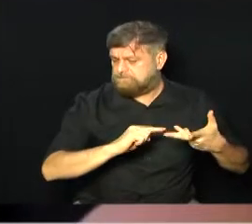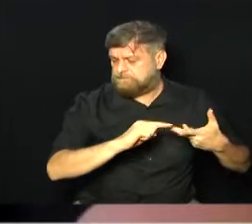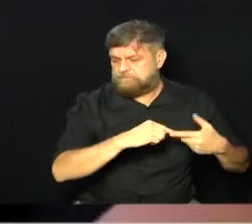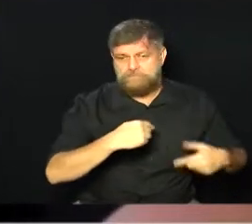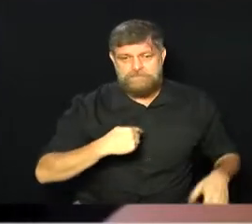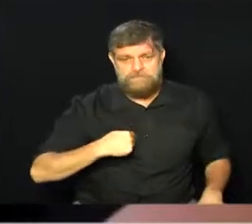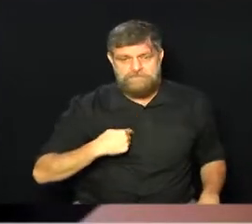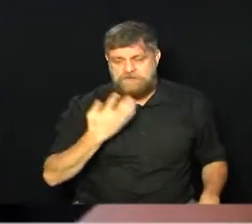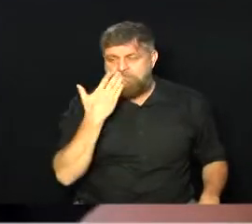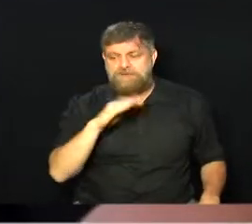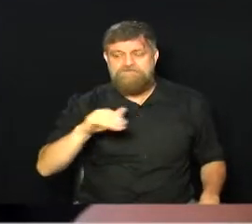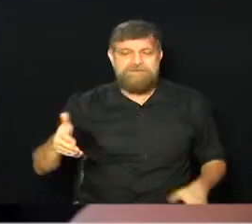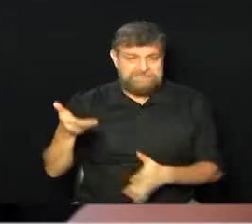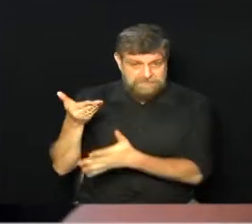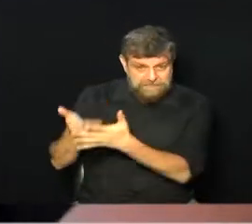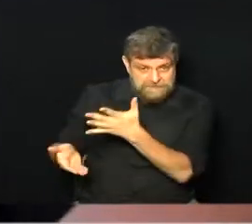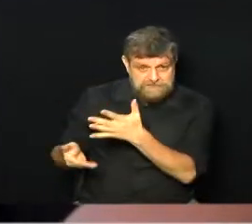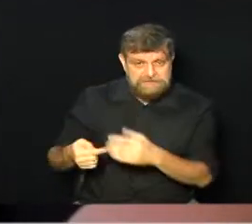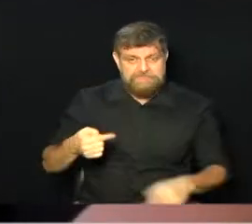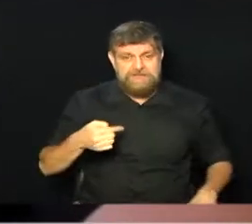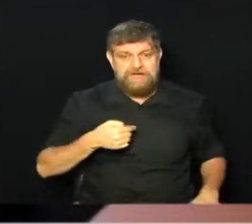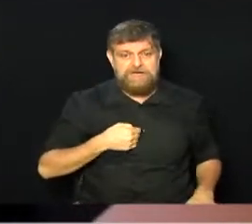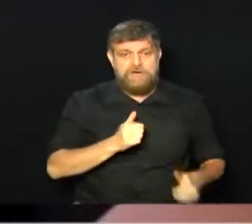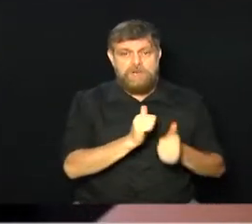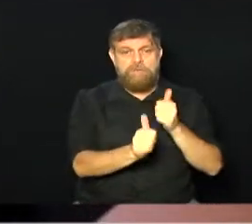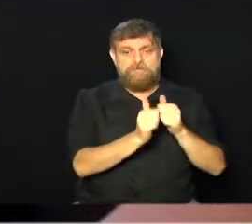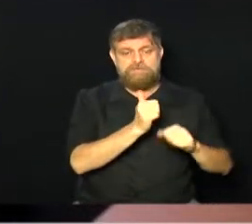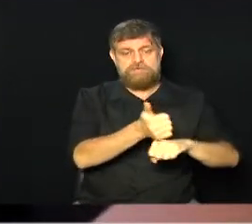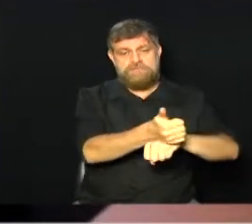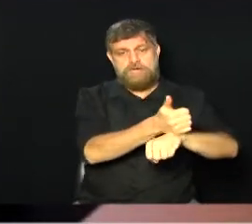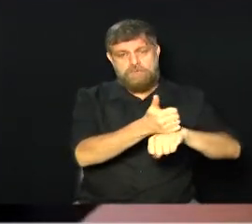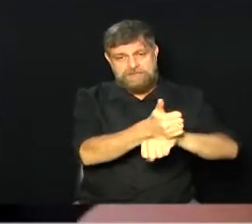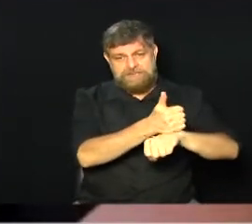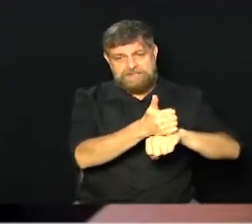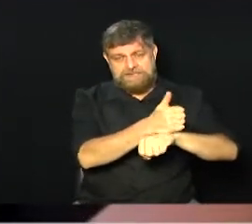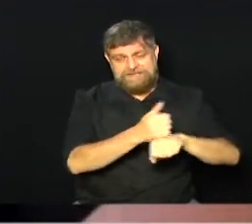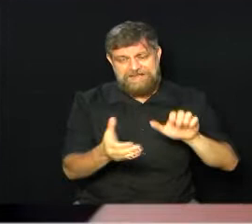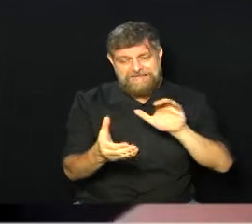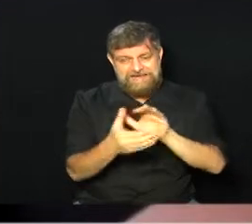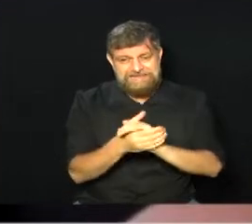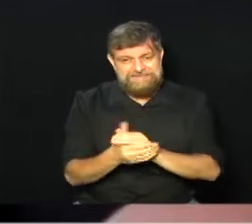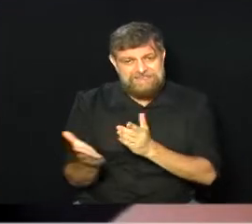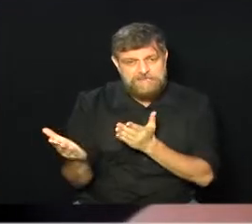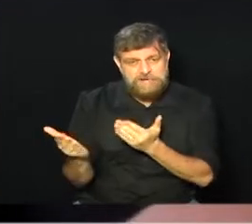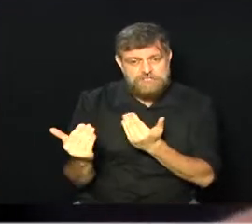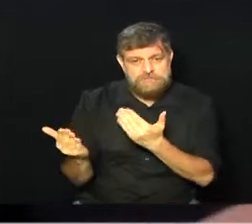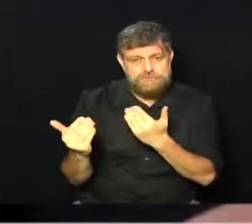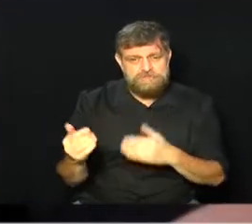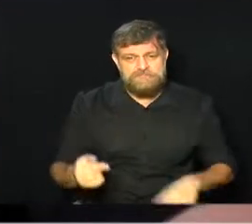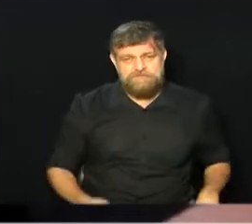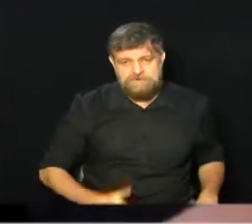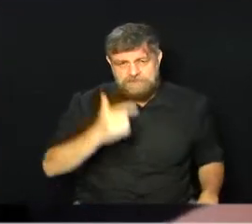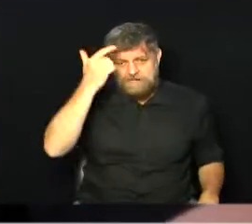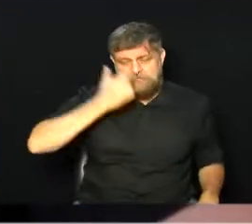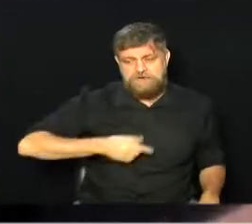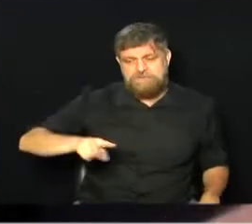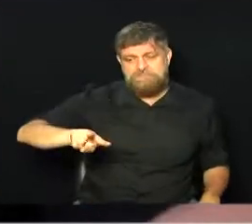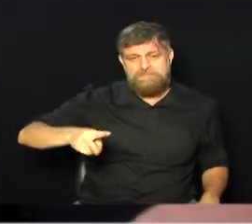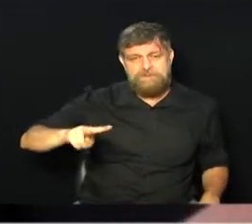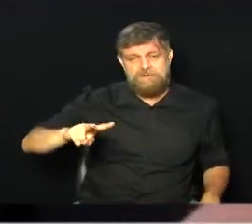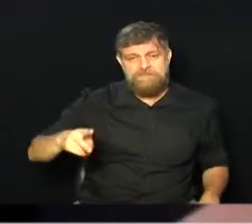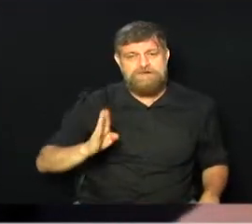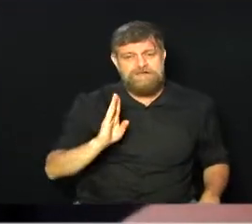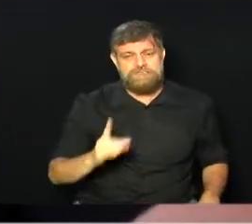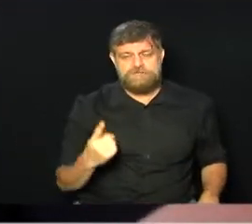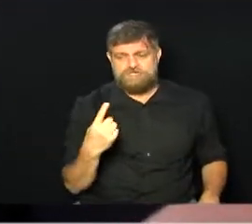essa infância, mas me tornei um atleta profissional, casei muito cedo, sou casado com a minha esposa até hoje, já há 13